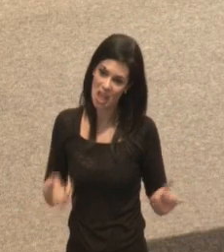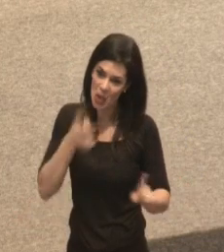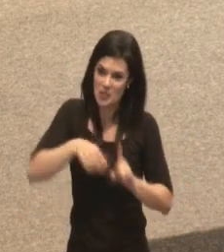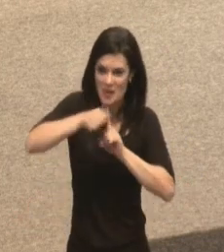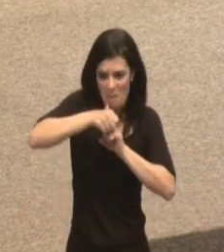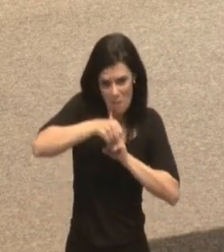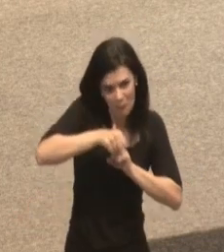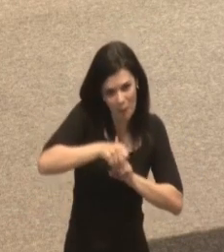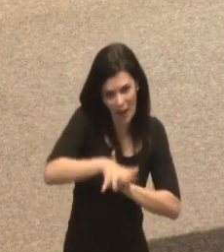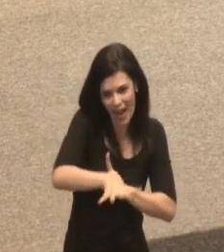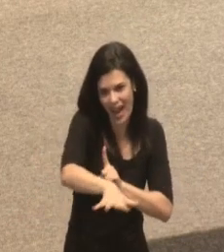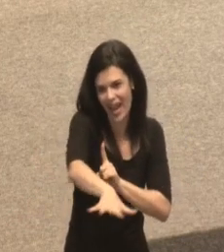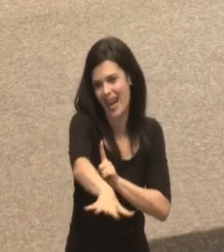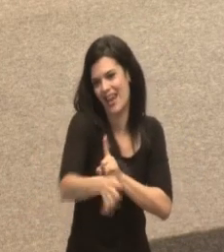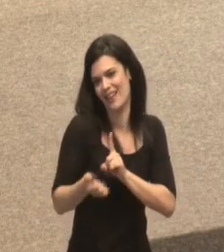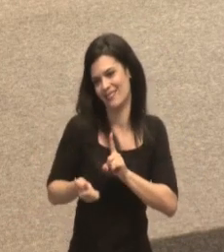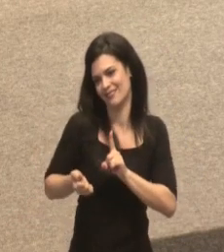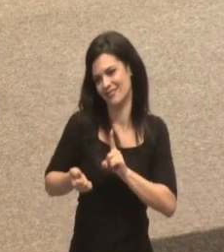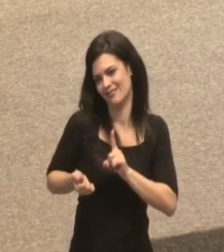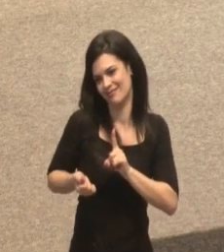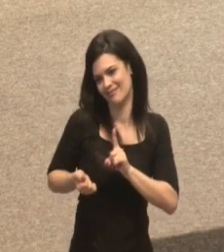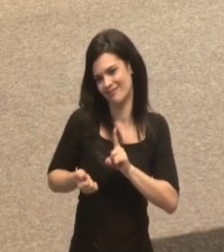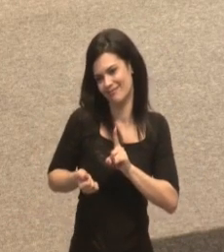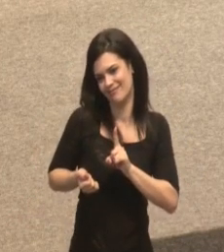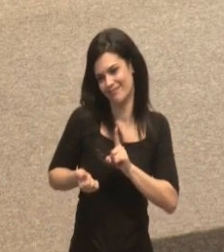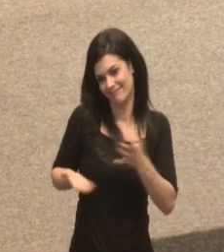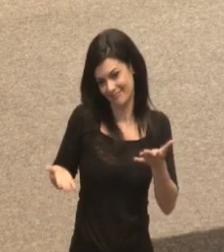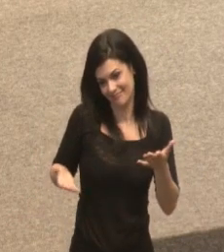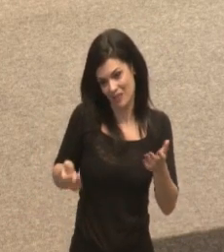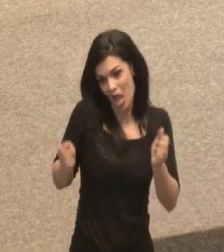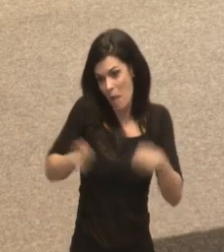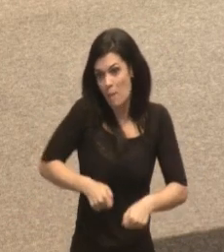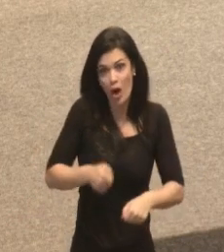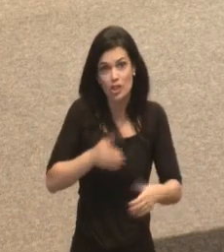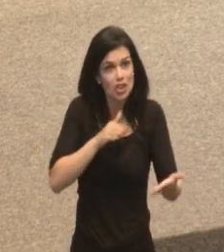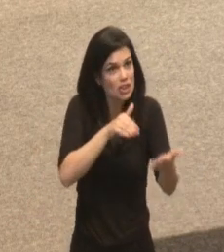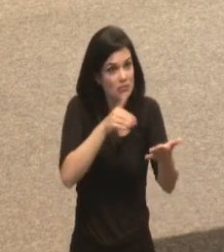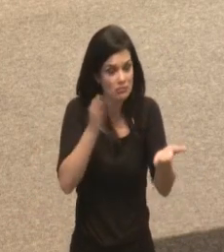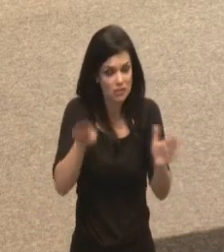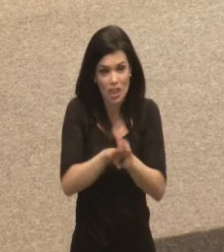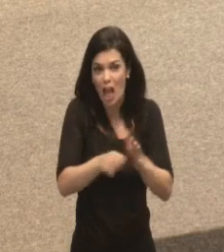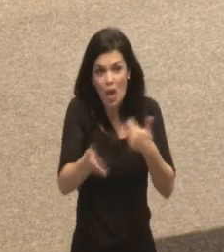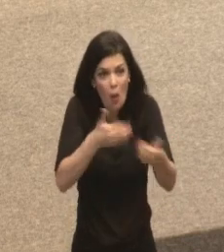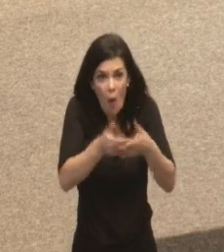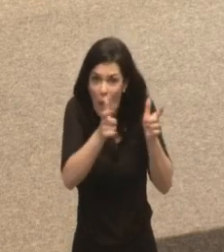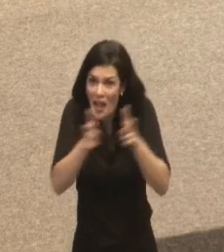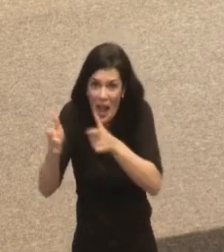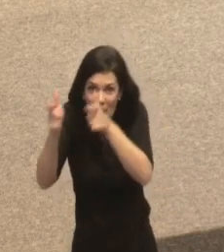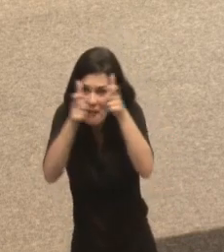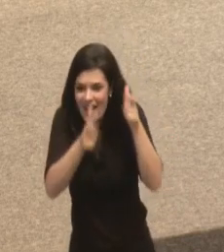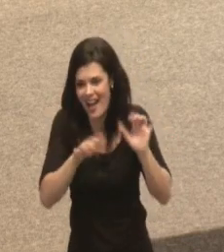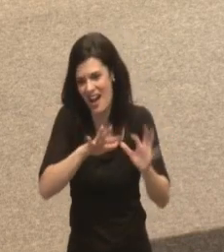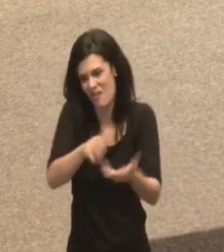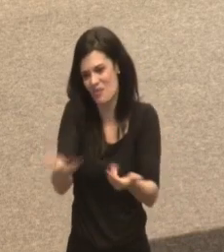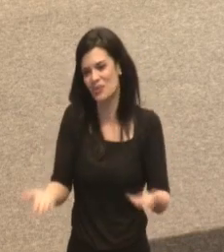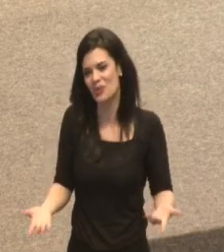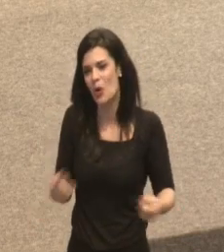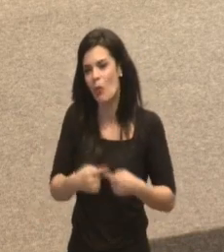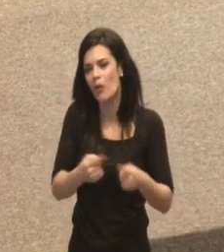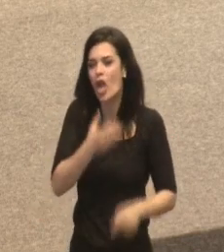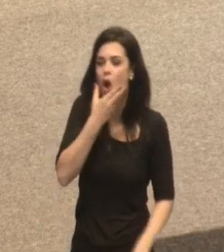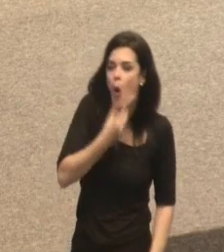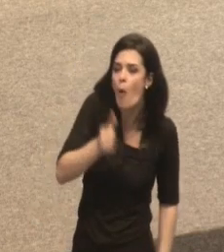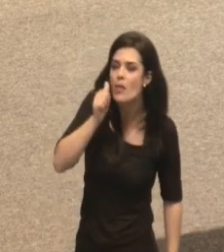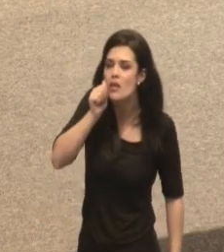se multiplicando de geração em geração, e aí pode chegar numa caixa d'água, pode chegar em tantos lugares neste planeta, porque homens e mulheres